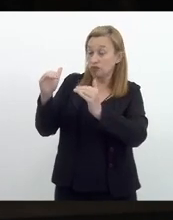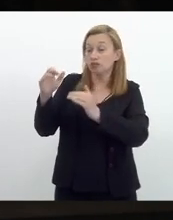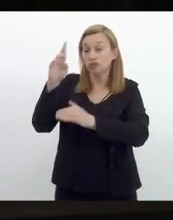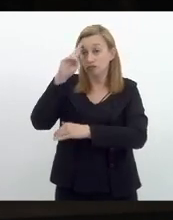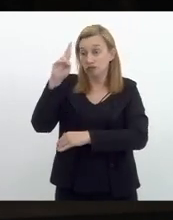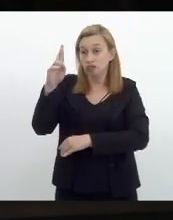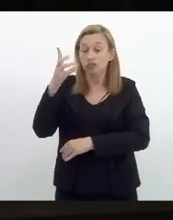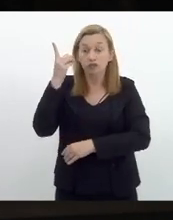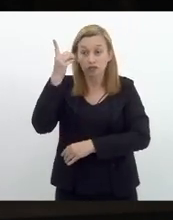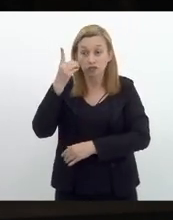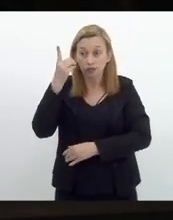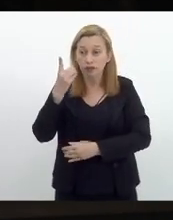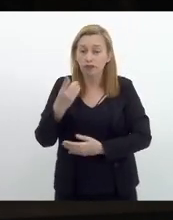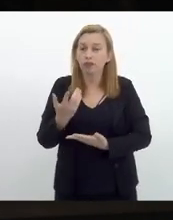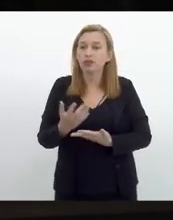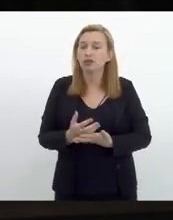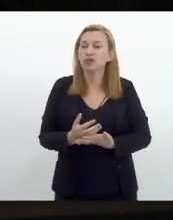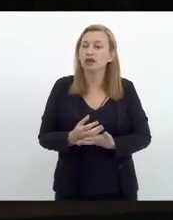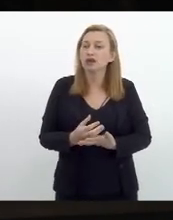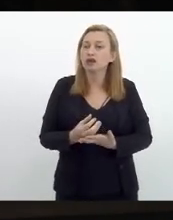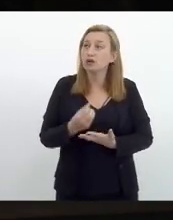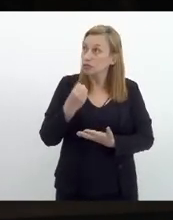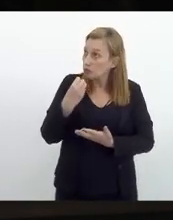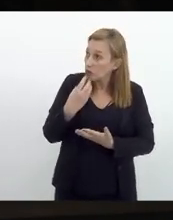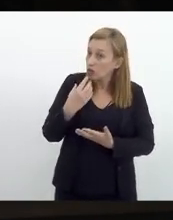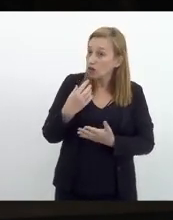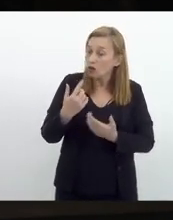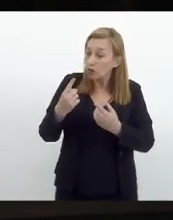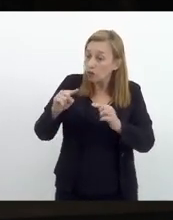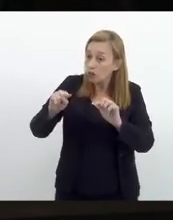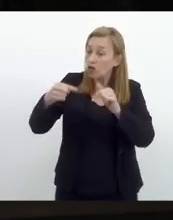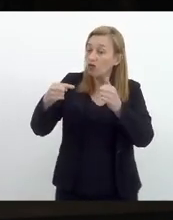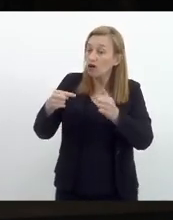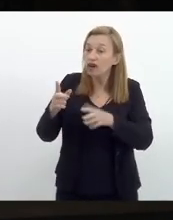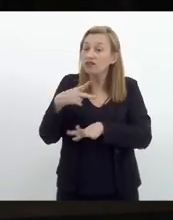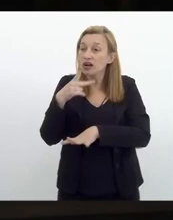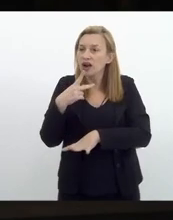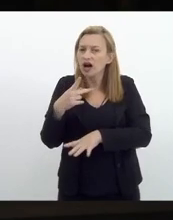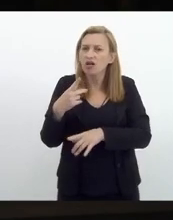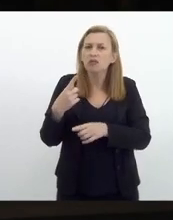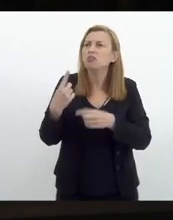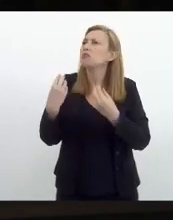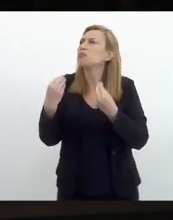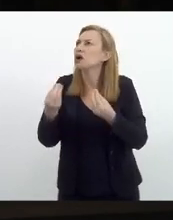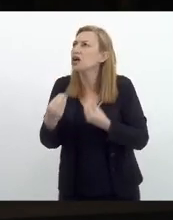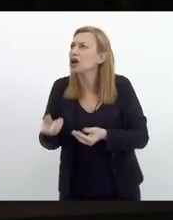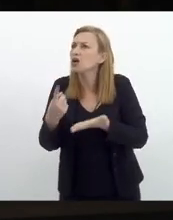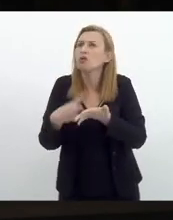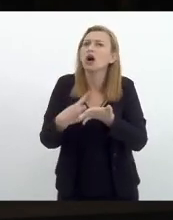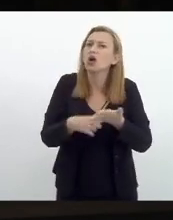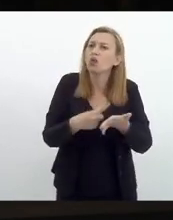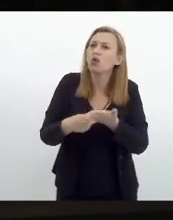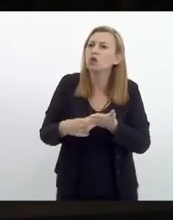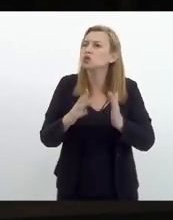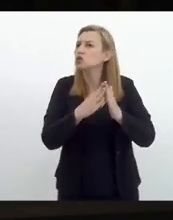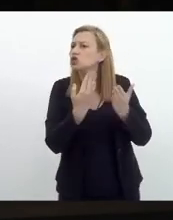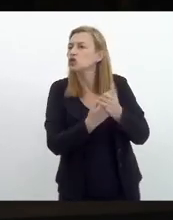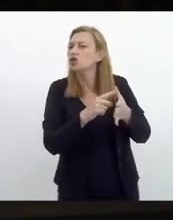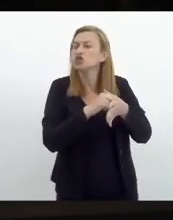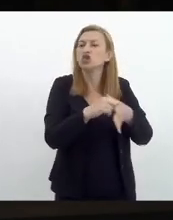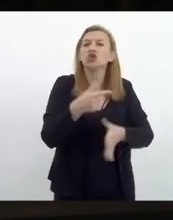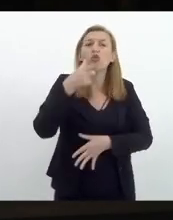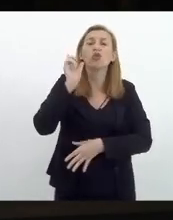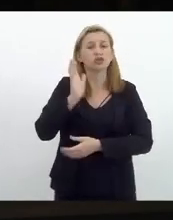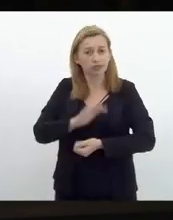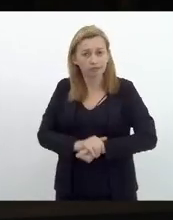ainda que seja meritoso nos provoca a dizer então para que o acordo feito no colégio de líderes ontem